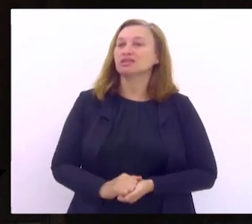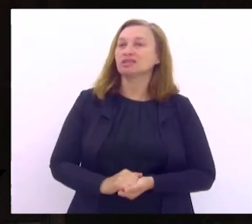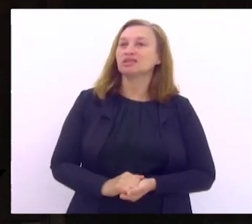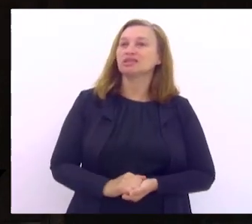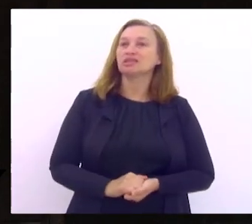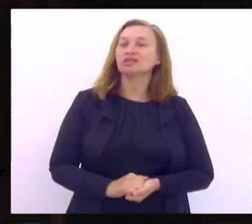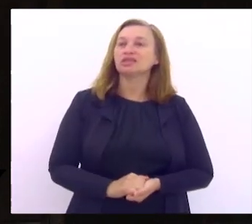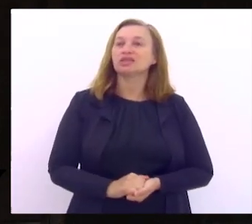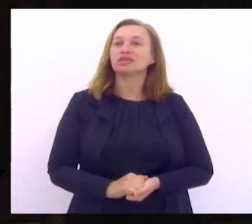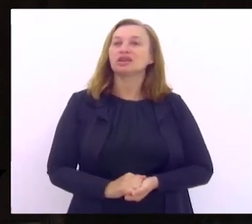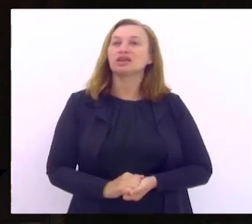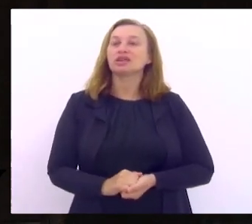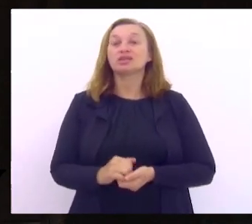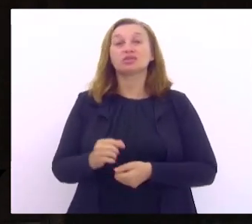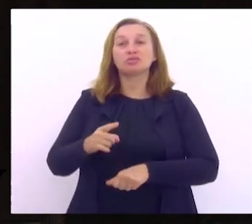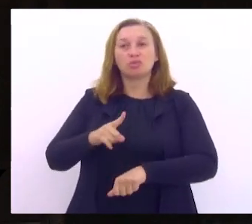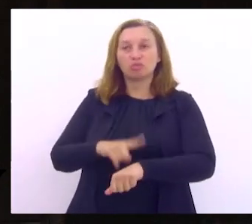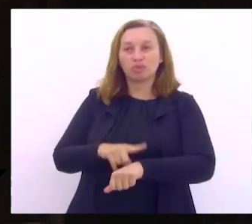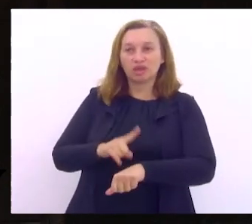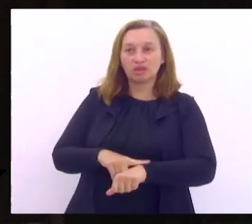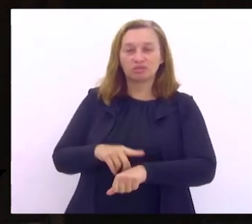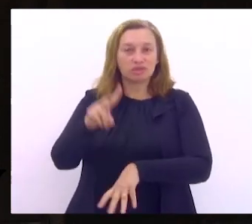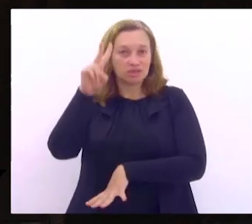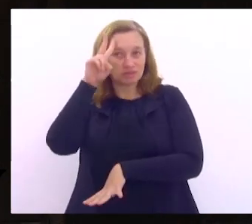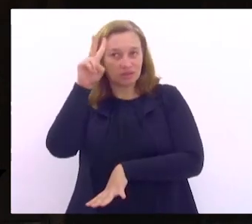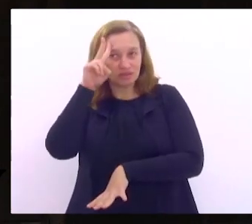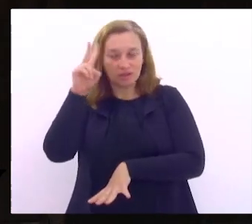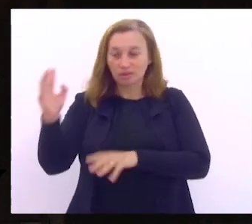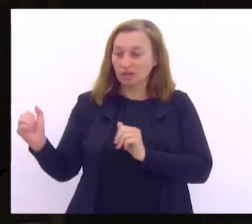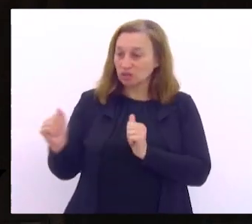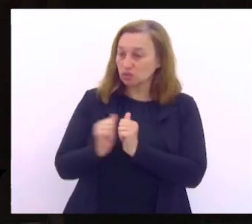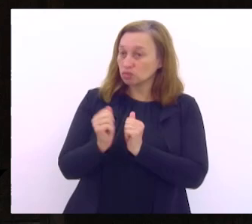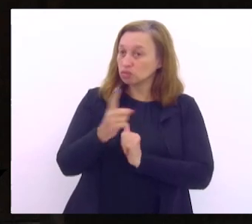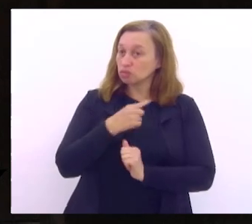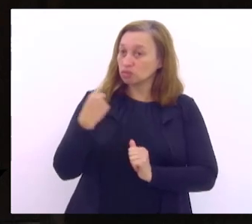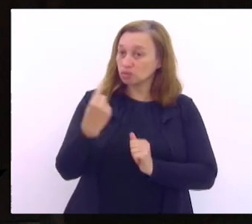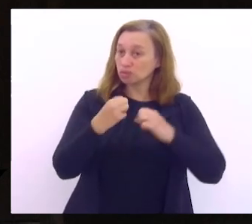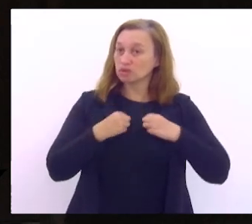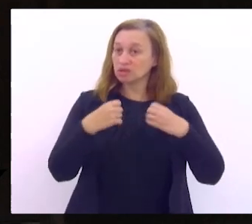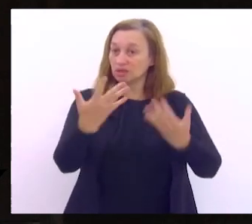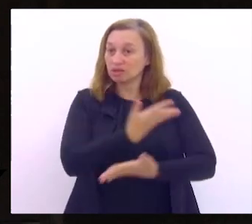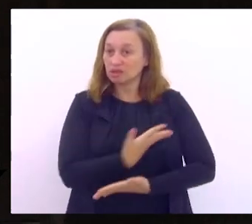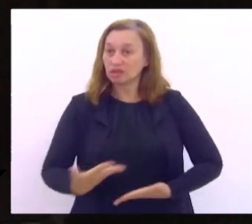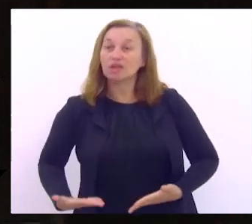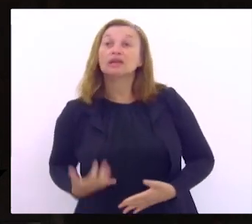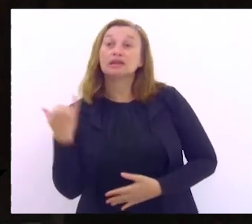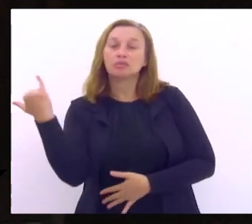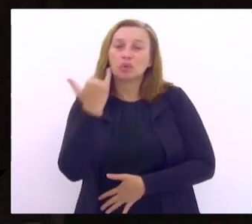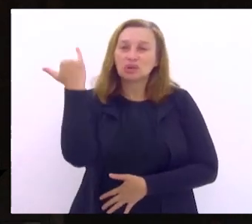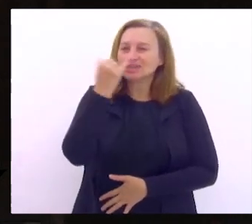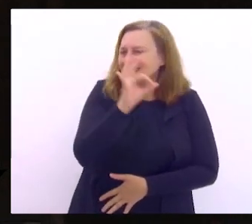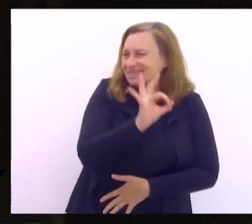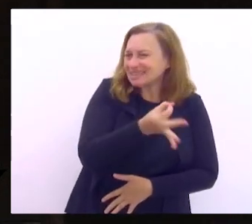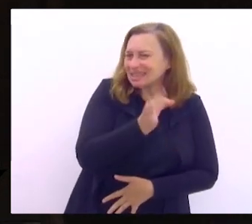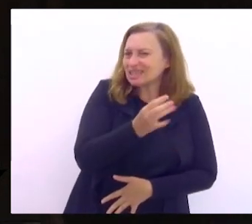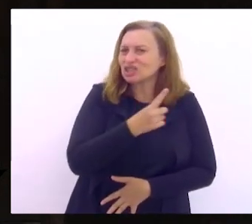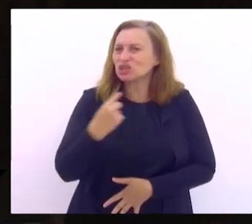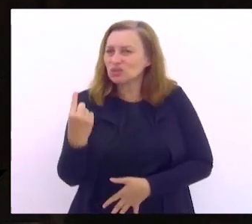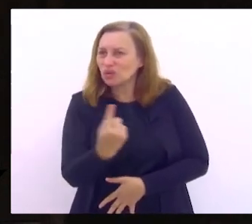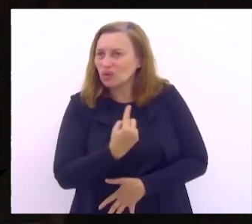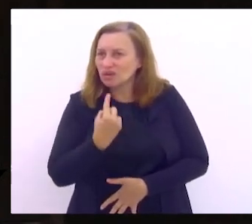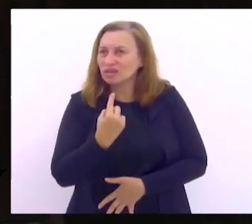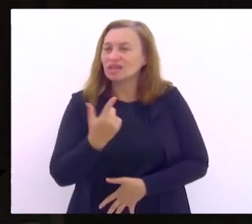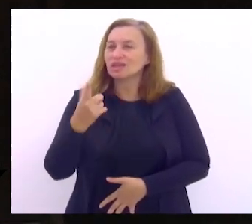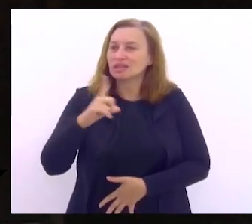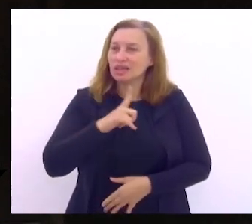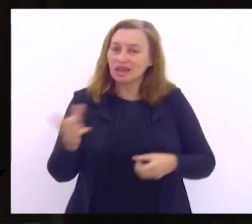hoje aqui, nessa segunda-feira, para poder estar aqui nessa audiência de suma importância, na certeza de que nós vamos ter o